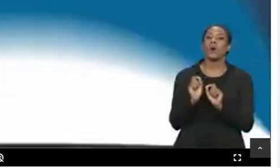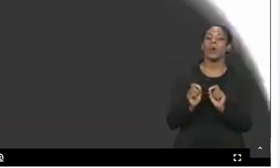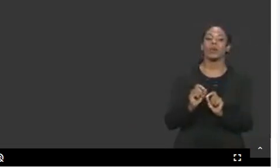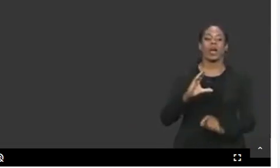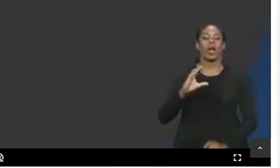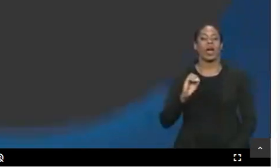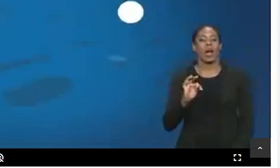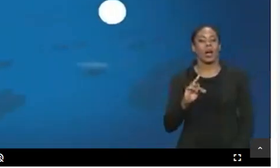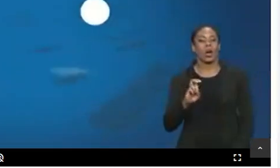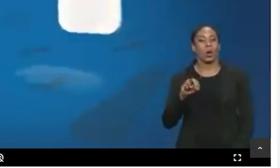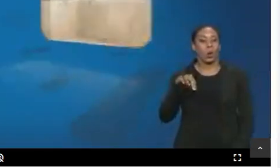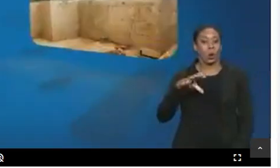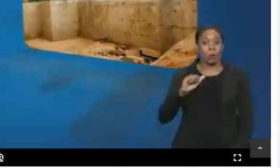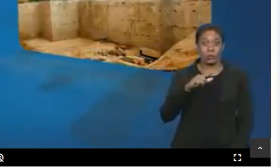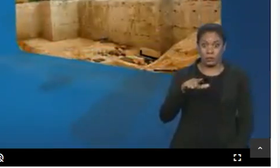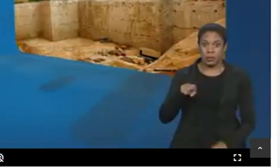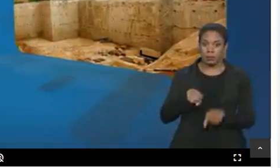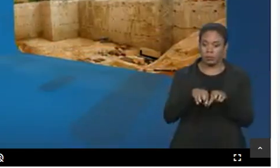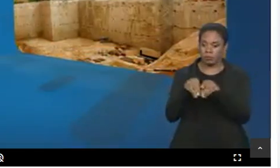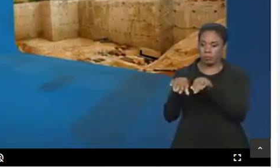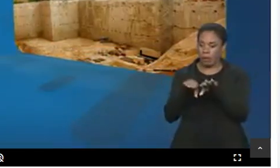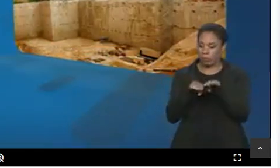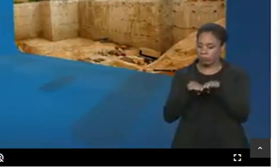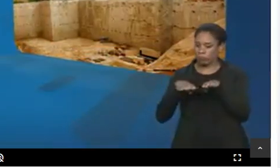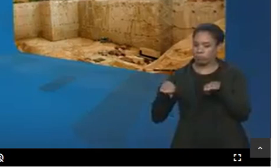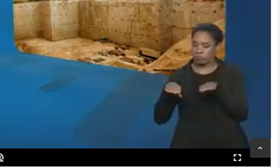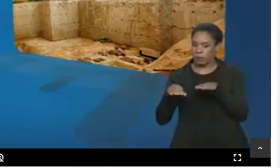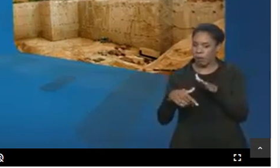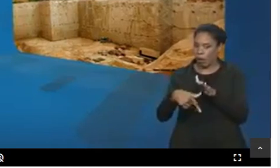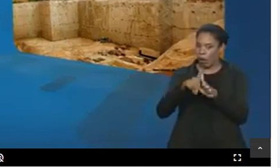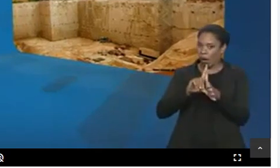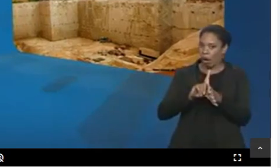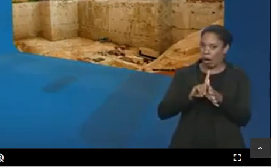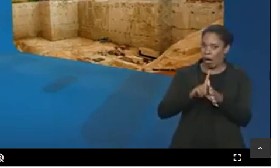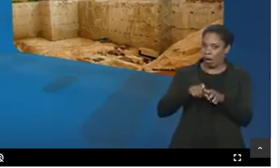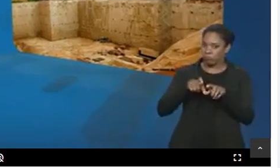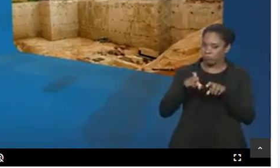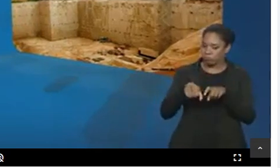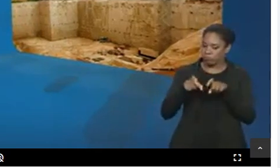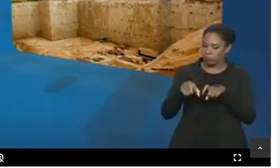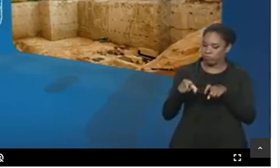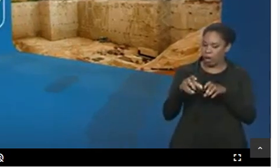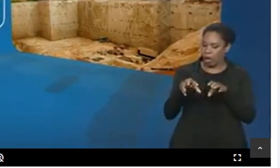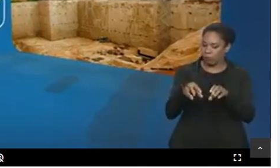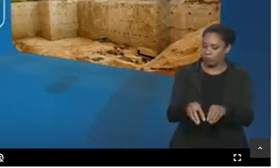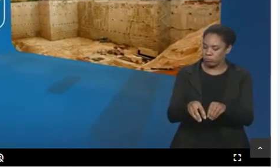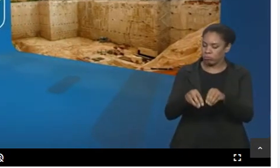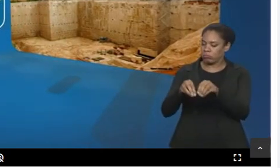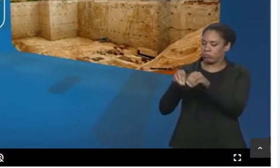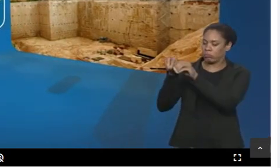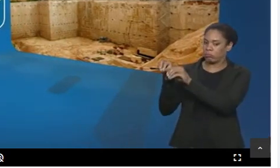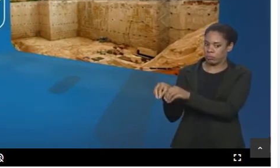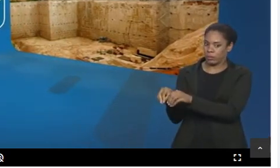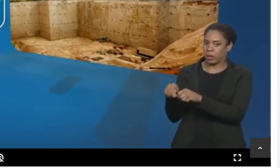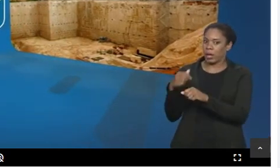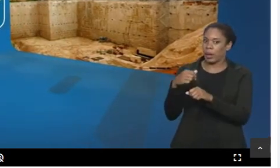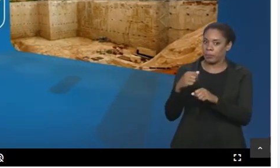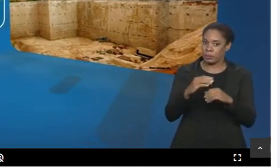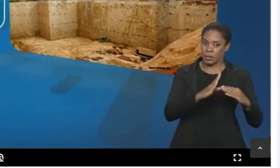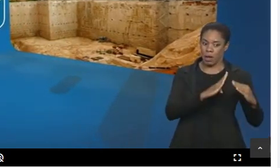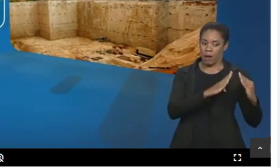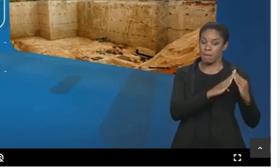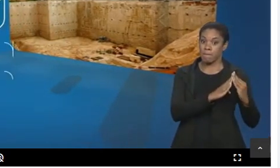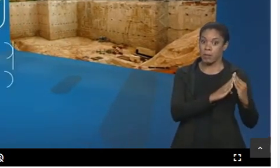e terraplanagem. Antes de retirar terra de um lote, é importante garantir a estabilidade das estruturas vizinhas e de